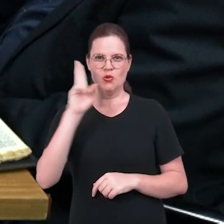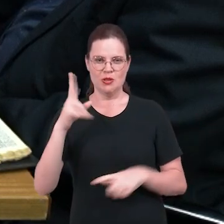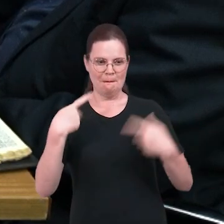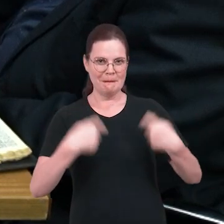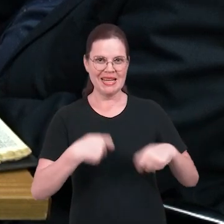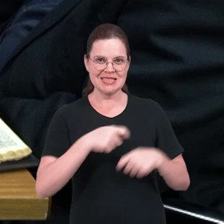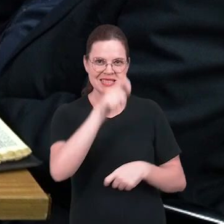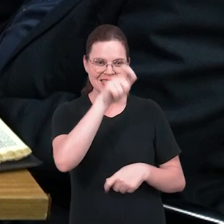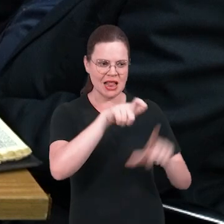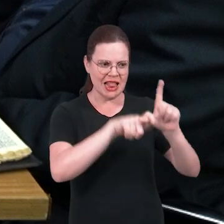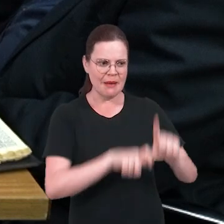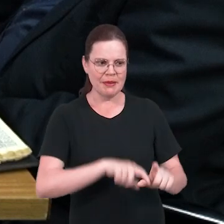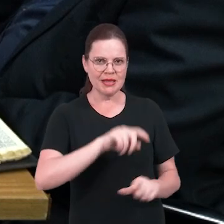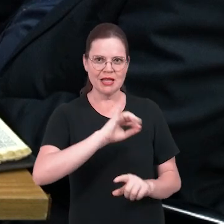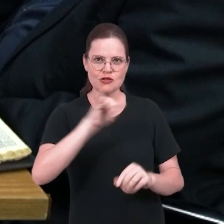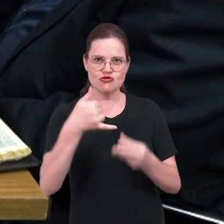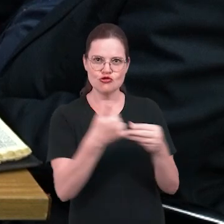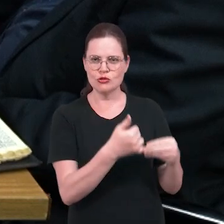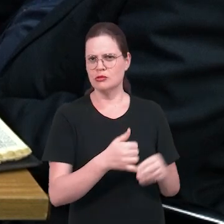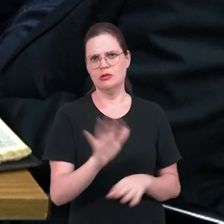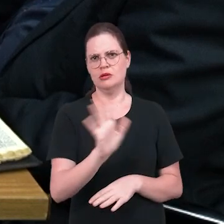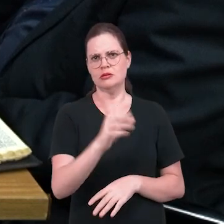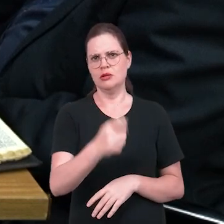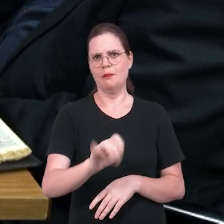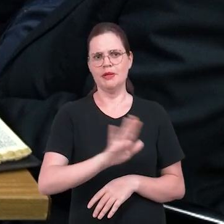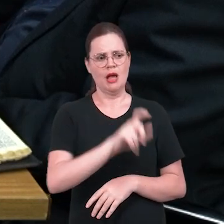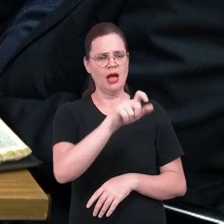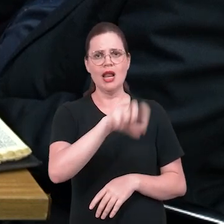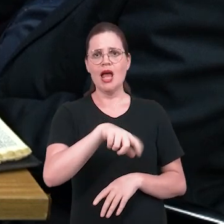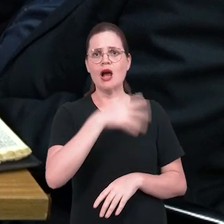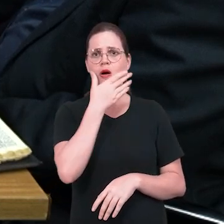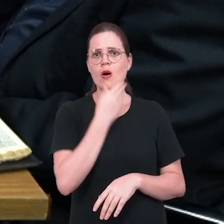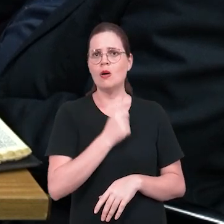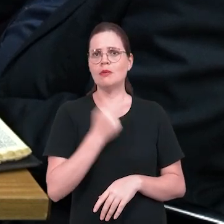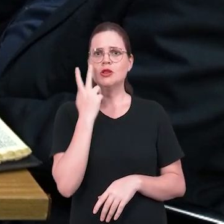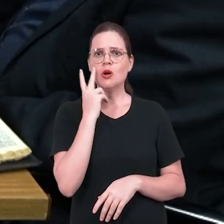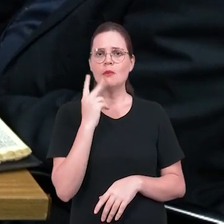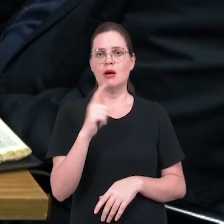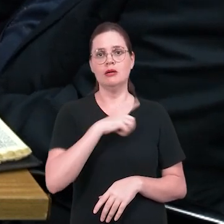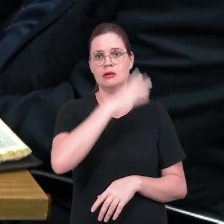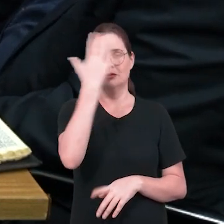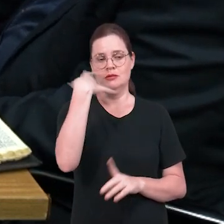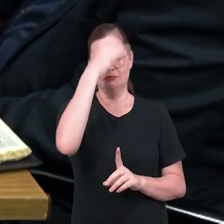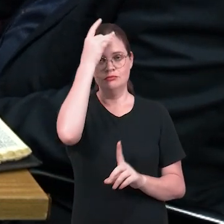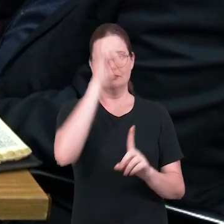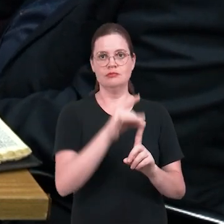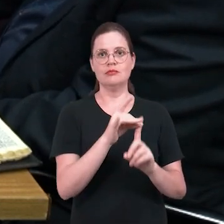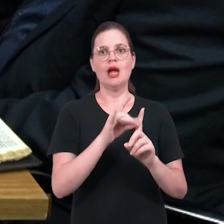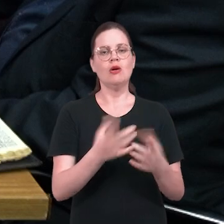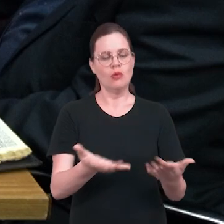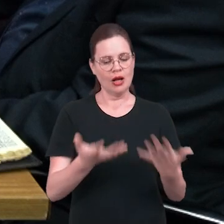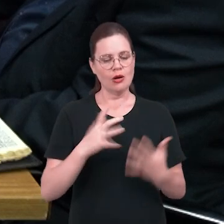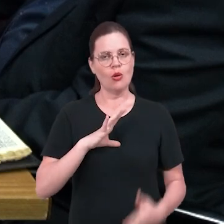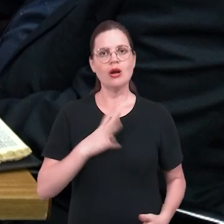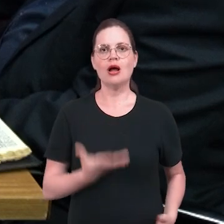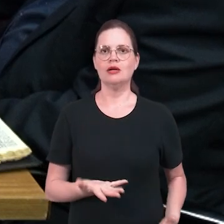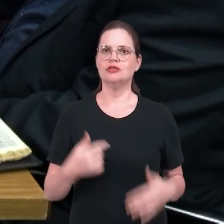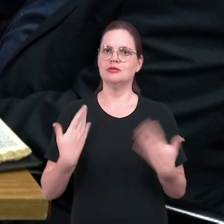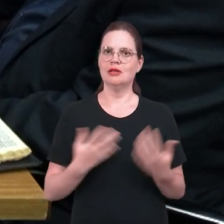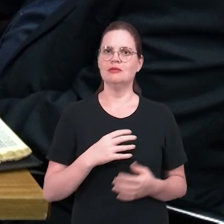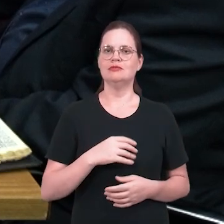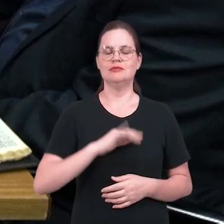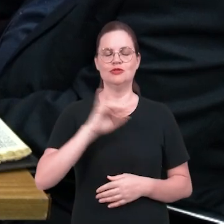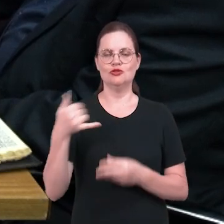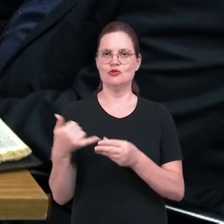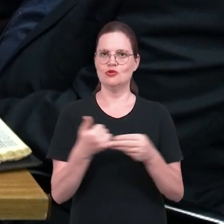ganhar guerra. Não precisa de nada. É só um homem que tem a unção à disposição. Então,